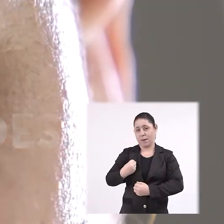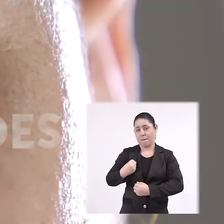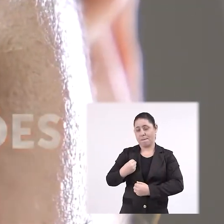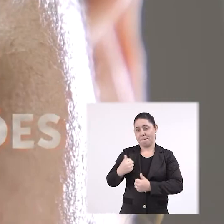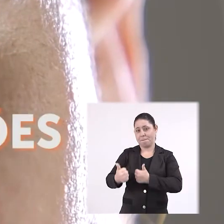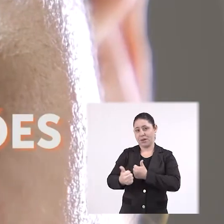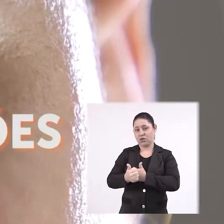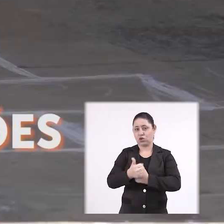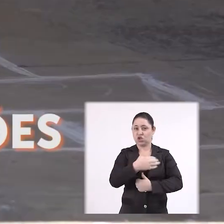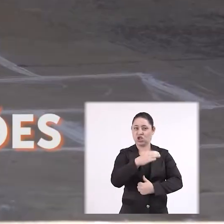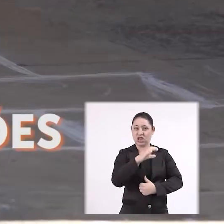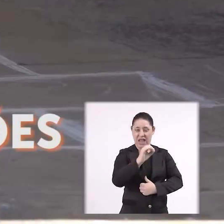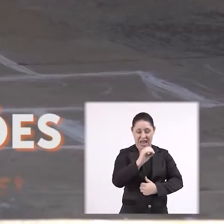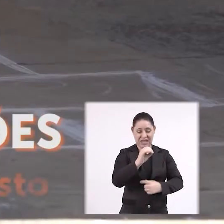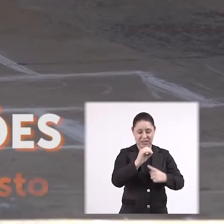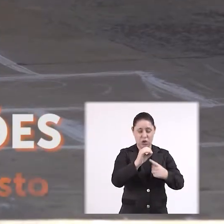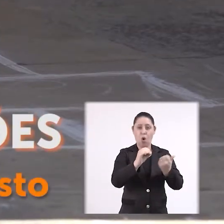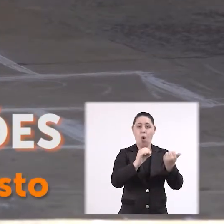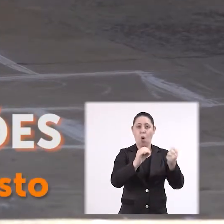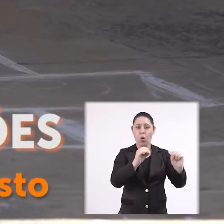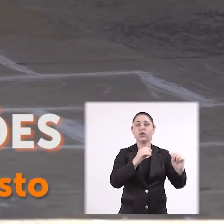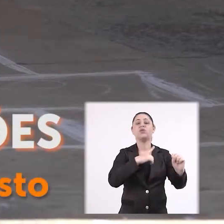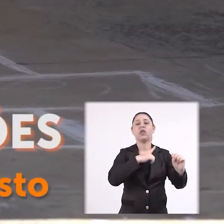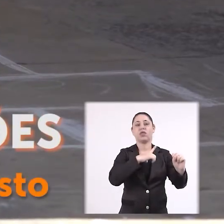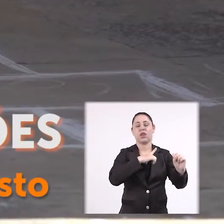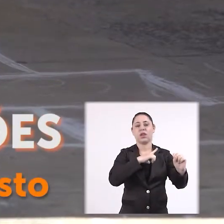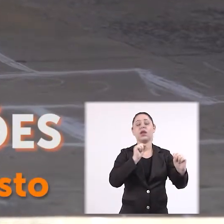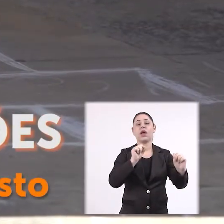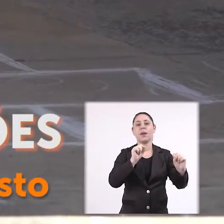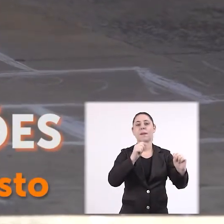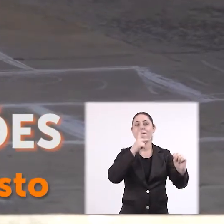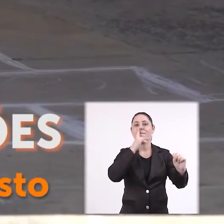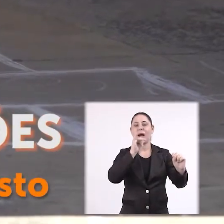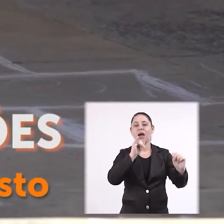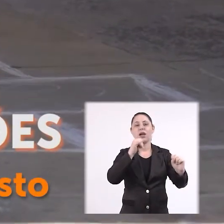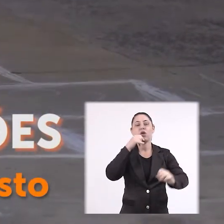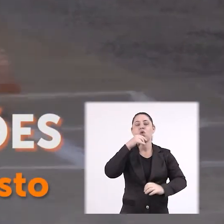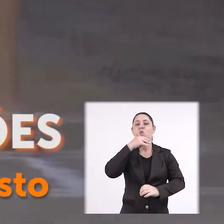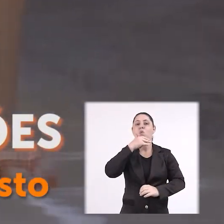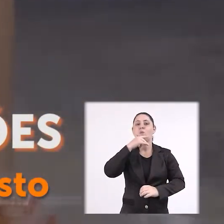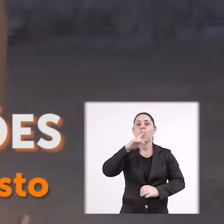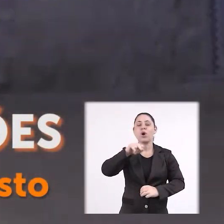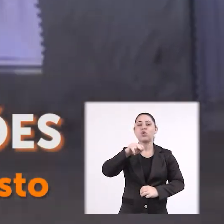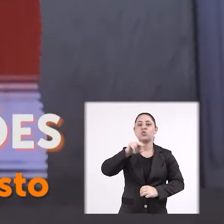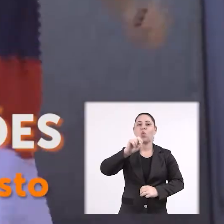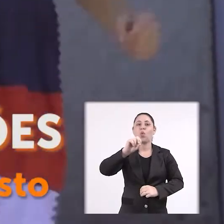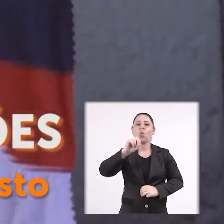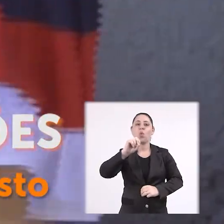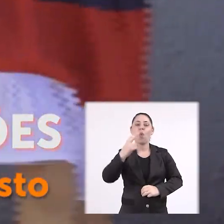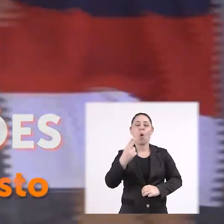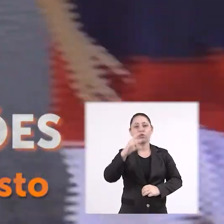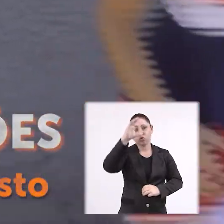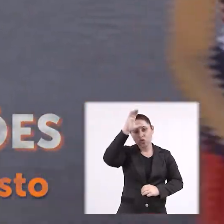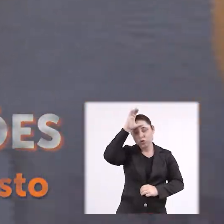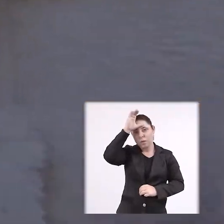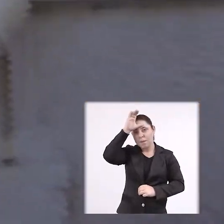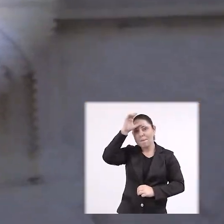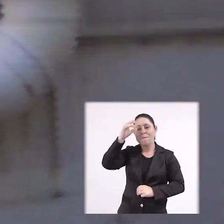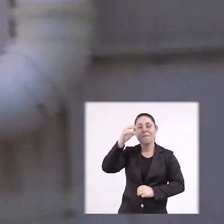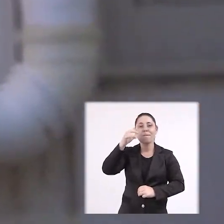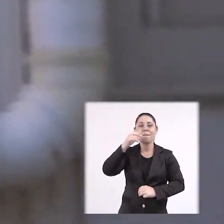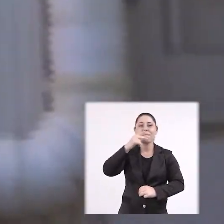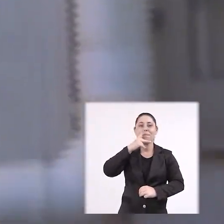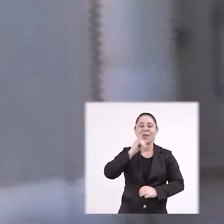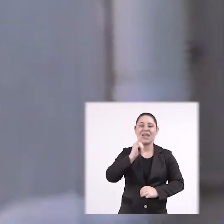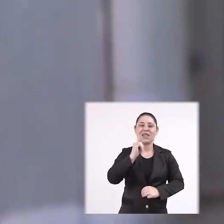cada 10 agressões, 8 têm como autor o pai, irmãos, tios ou padrasto.